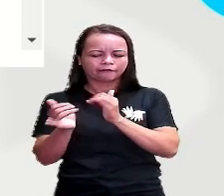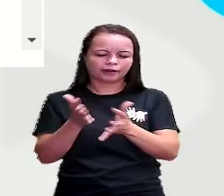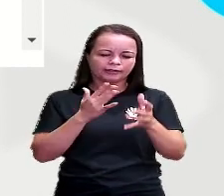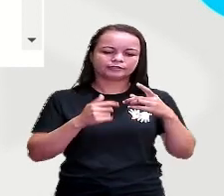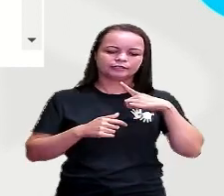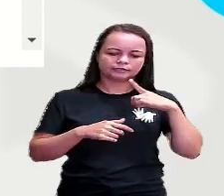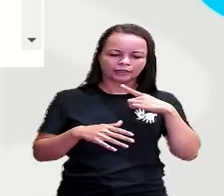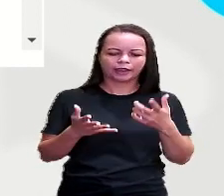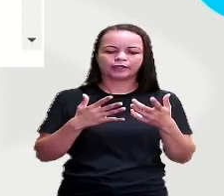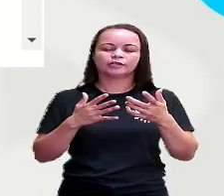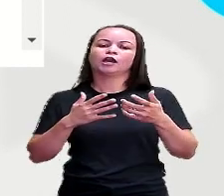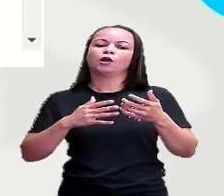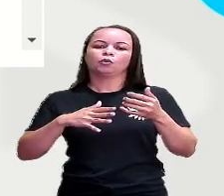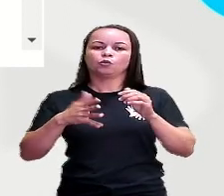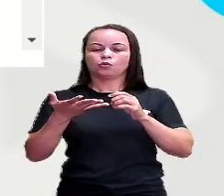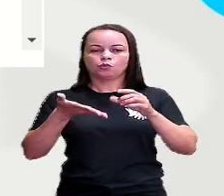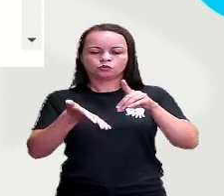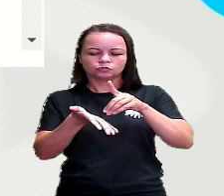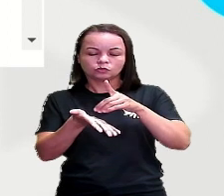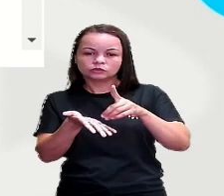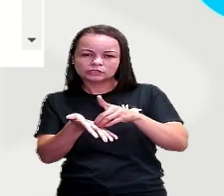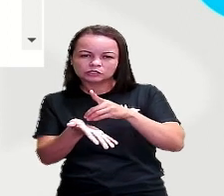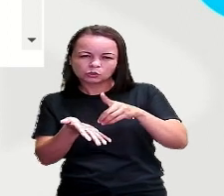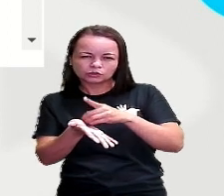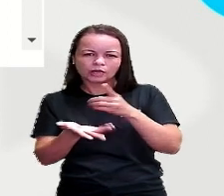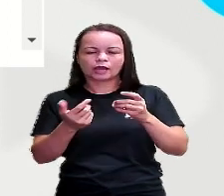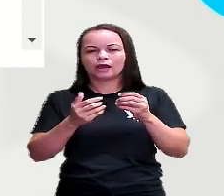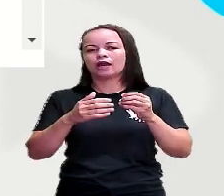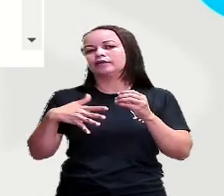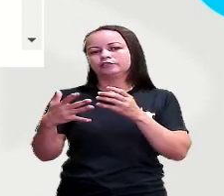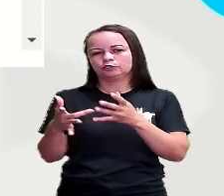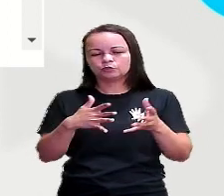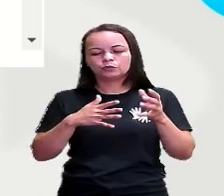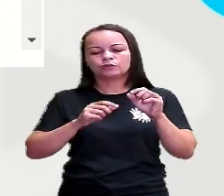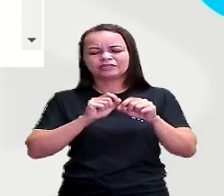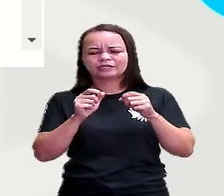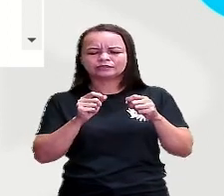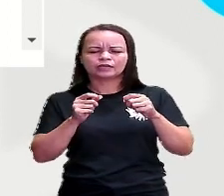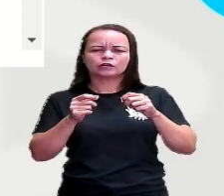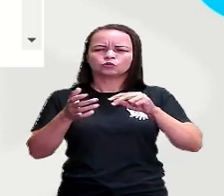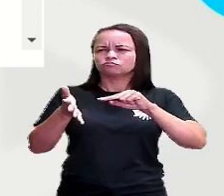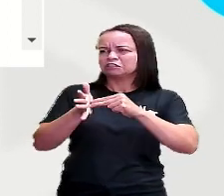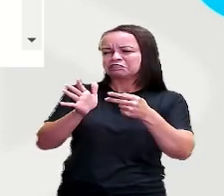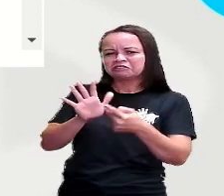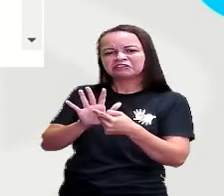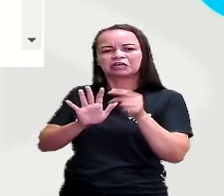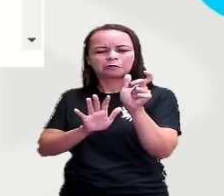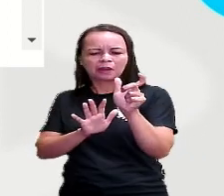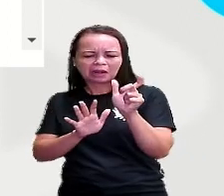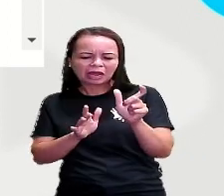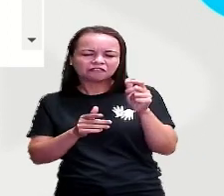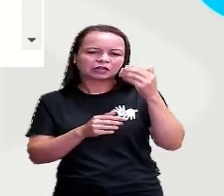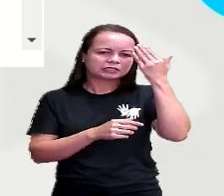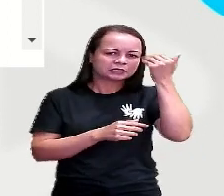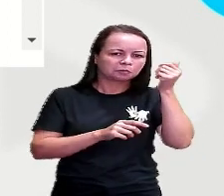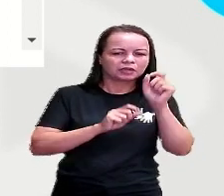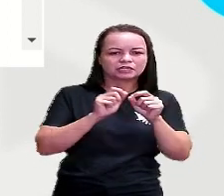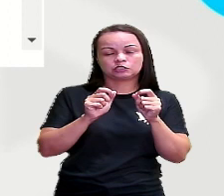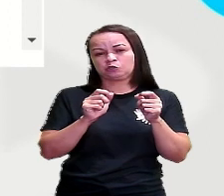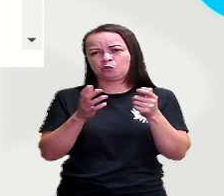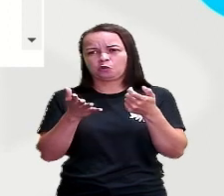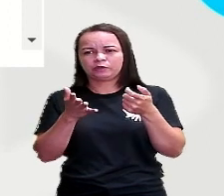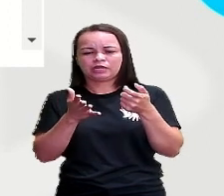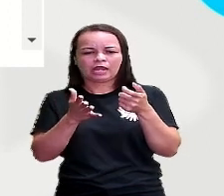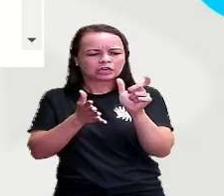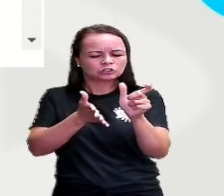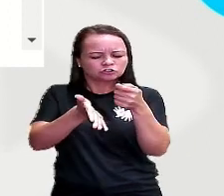possa tirar uma dúvida sobre o significado de uma palavra, às vezes também sobre a grafia correta. Eita, será